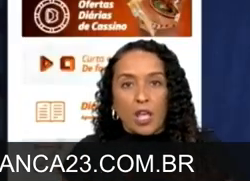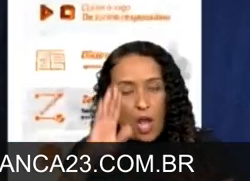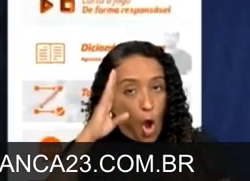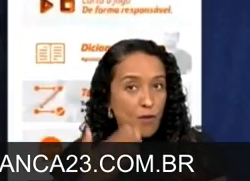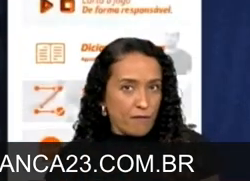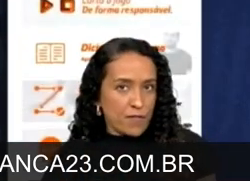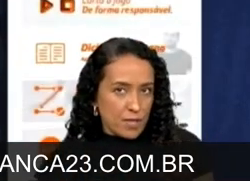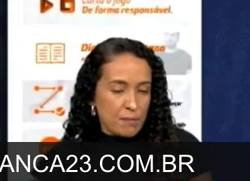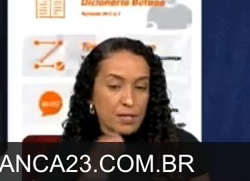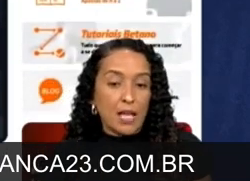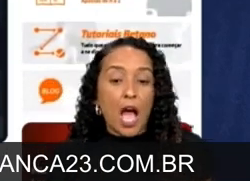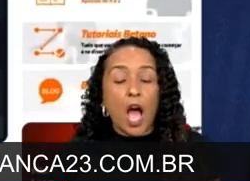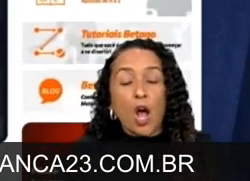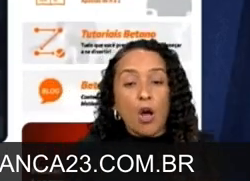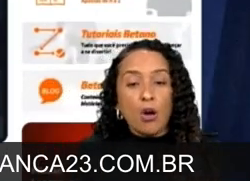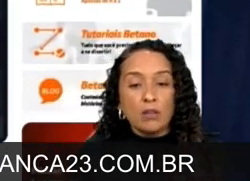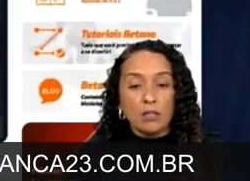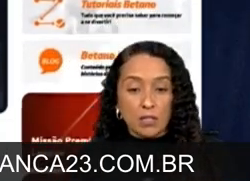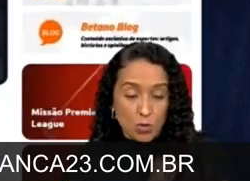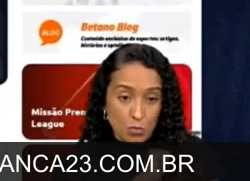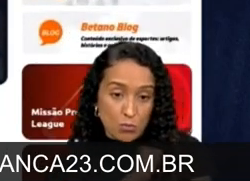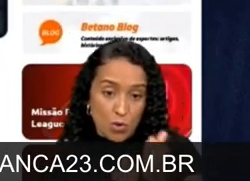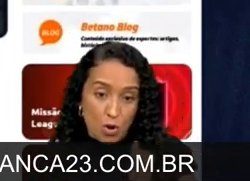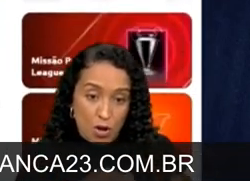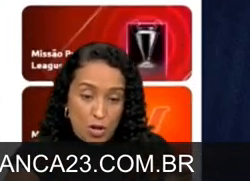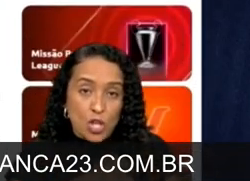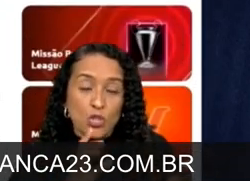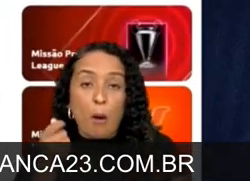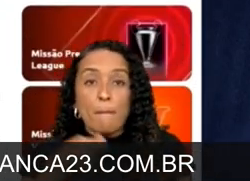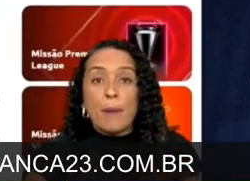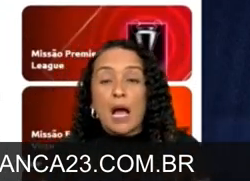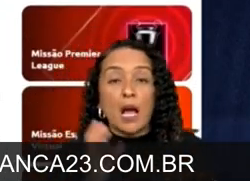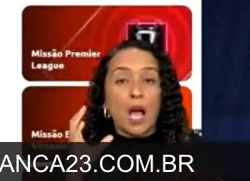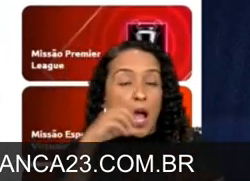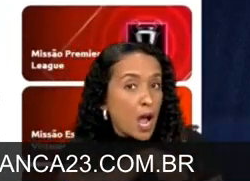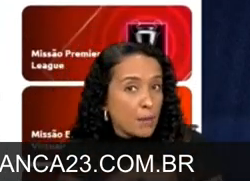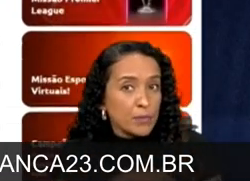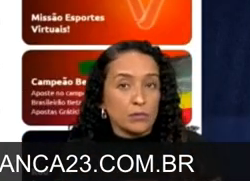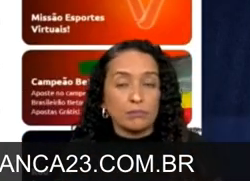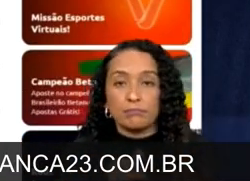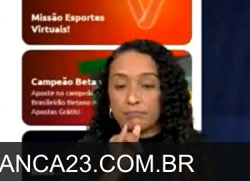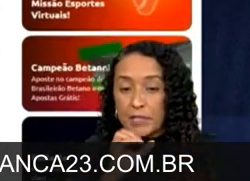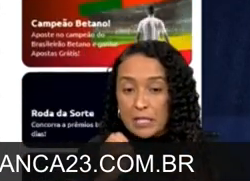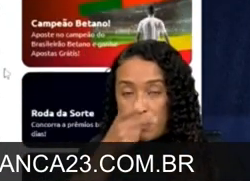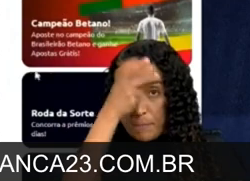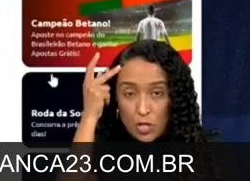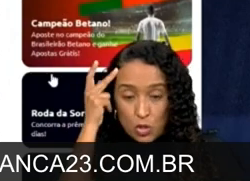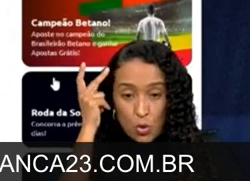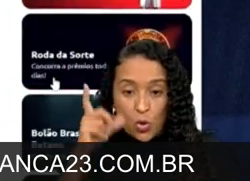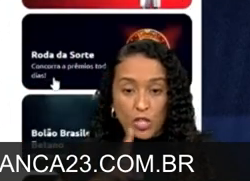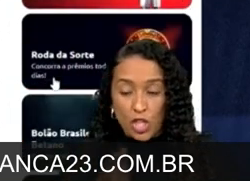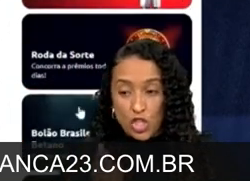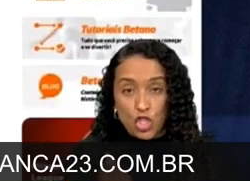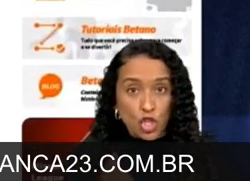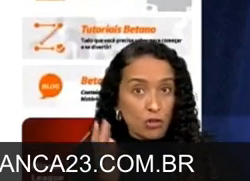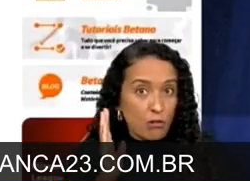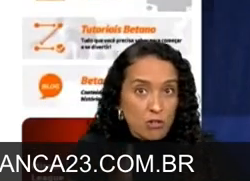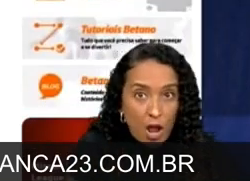né? Agora, as apostas esportivas só poderão ser pagas de imediato, ou seja, quando a pessoa tiver o recurso na